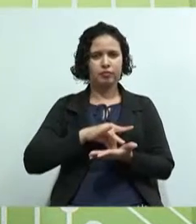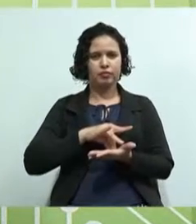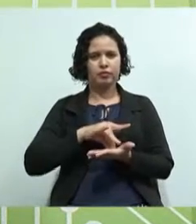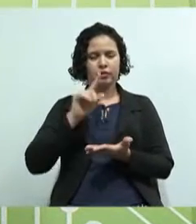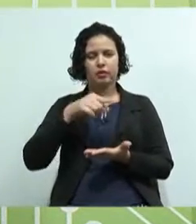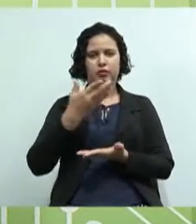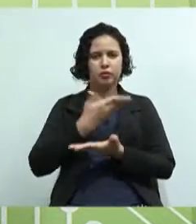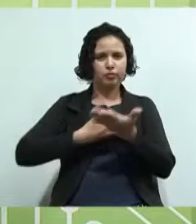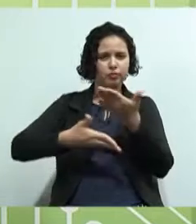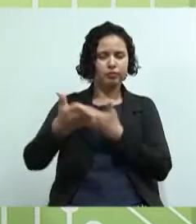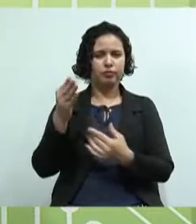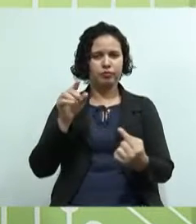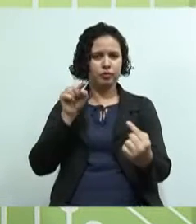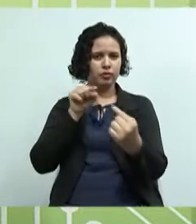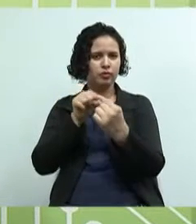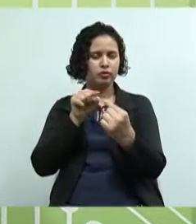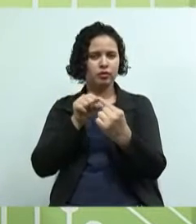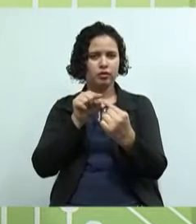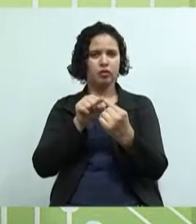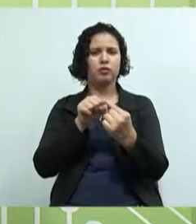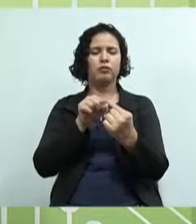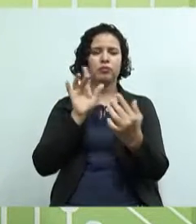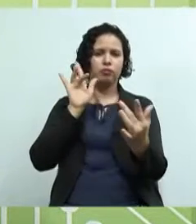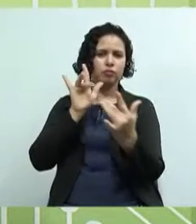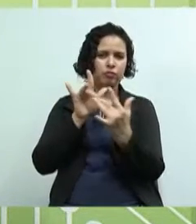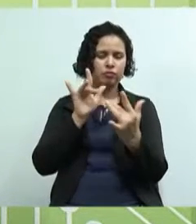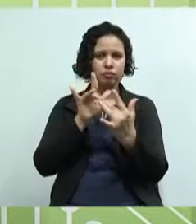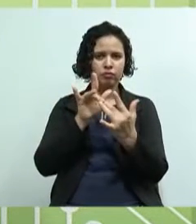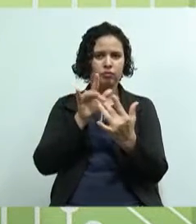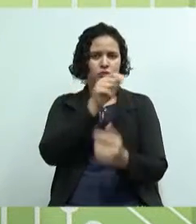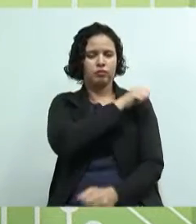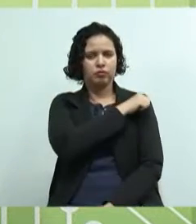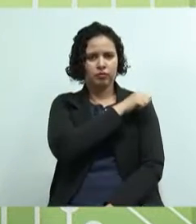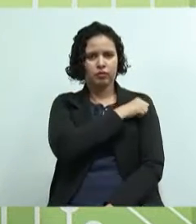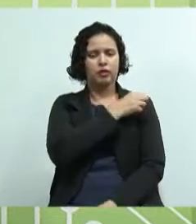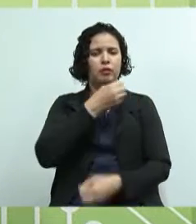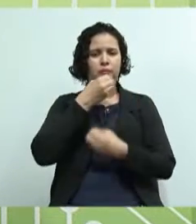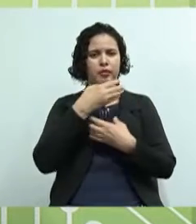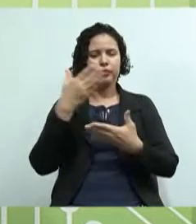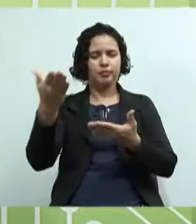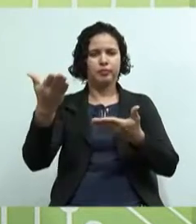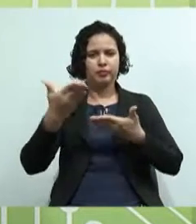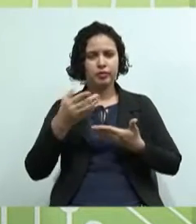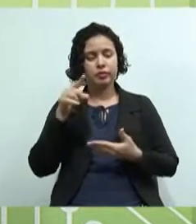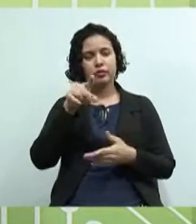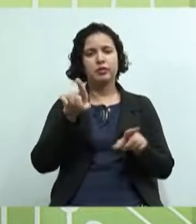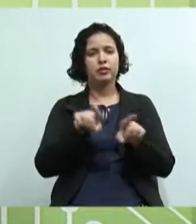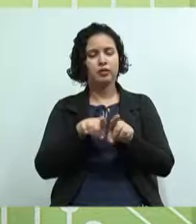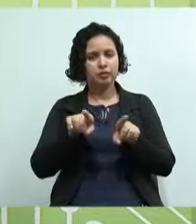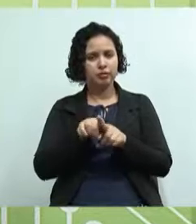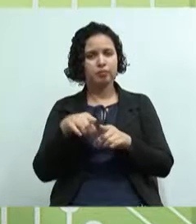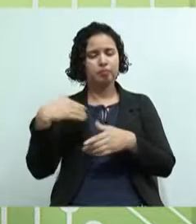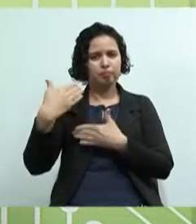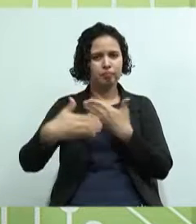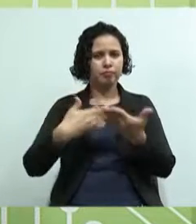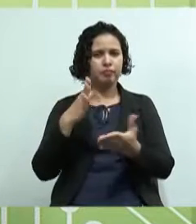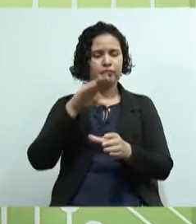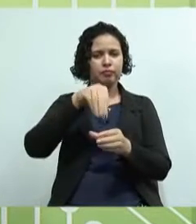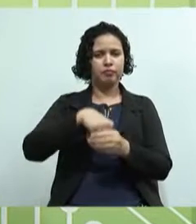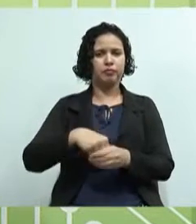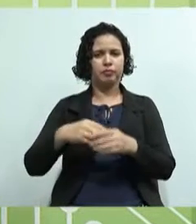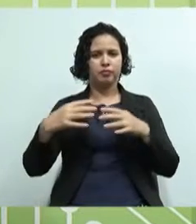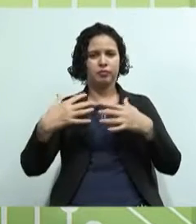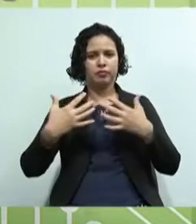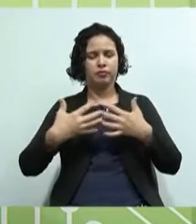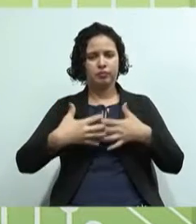nosso intermediário aí entre nós e os alunos, seja muito bem-vindo, professor. Você é parte desse processo aqui do nosso